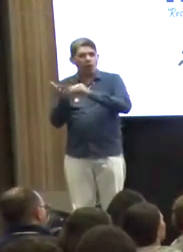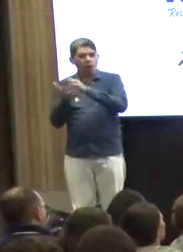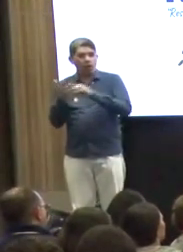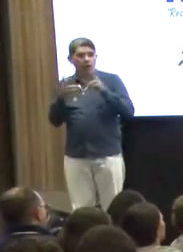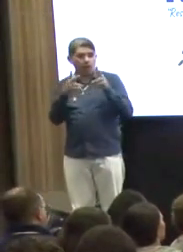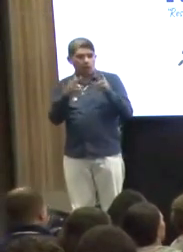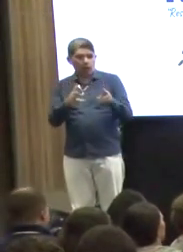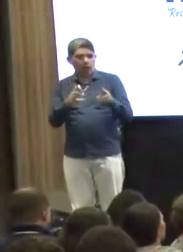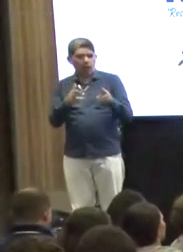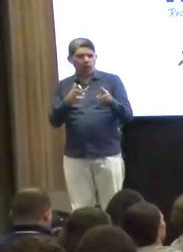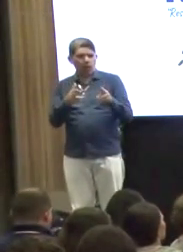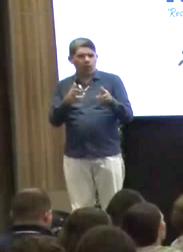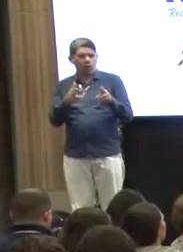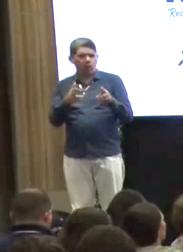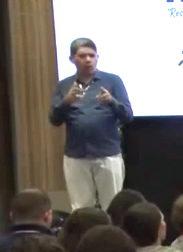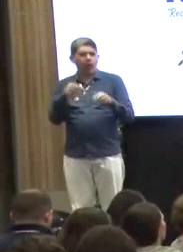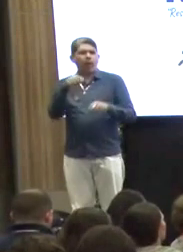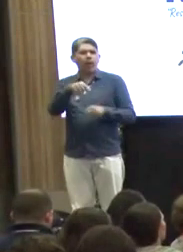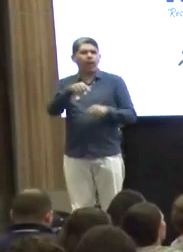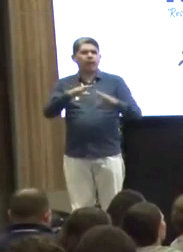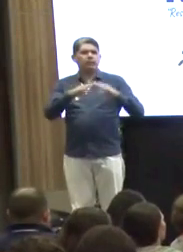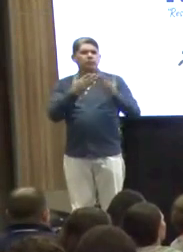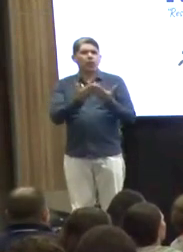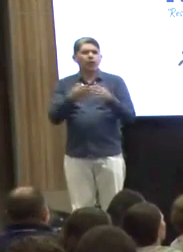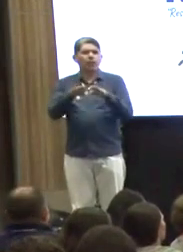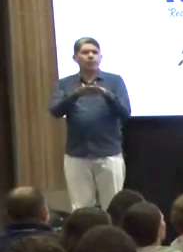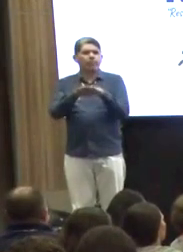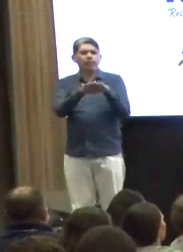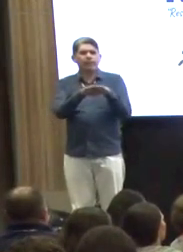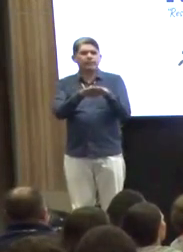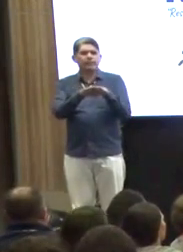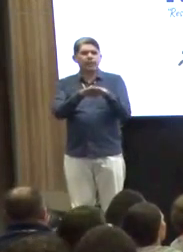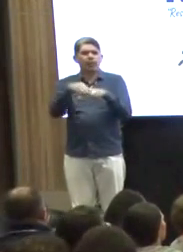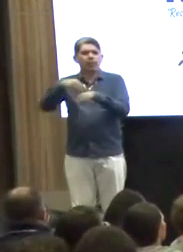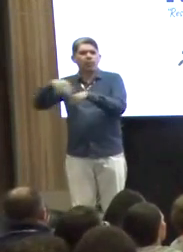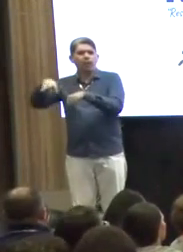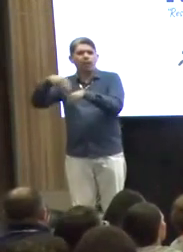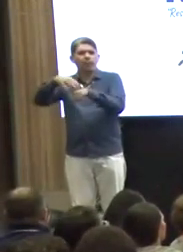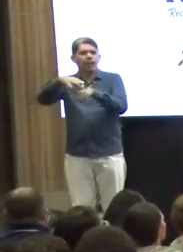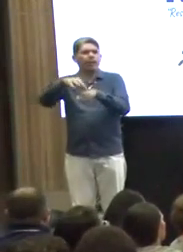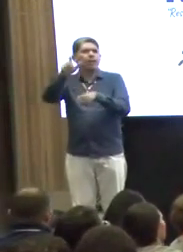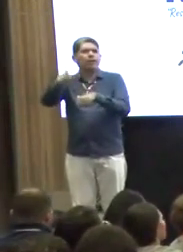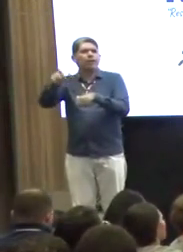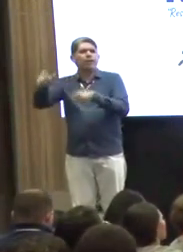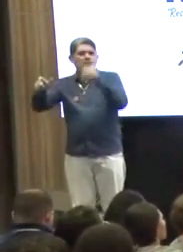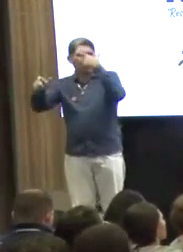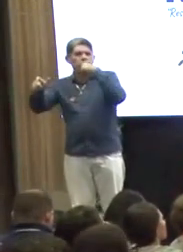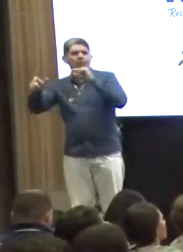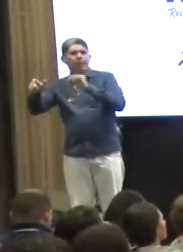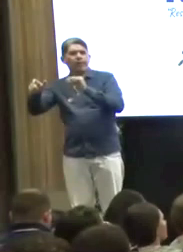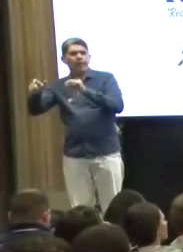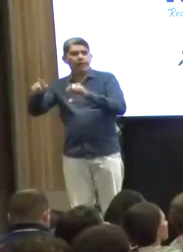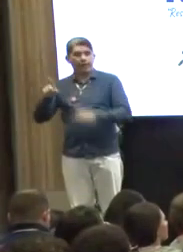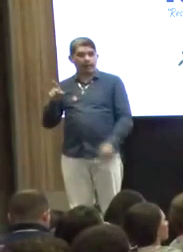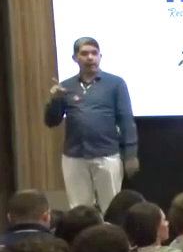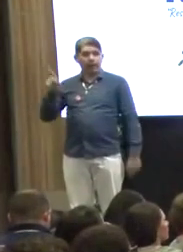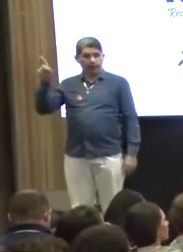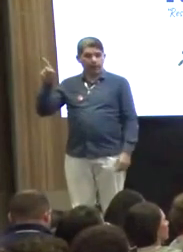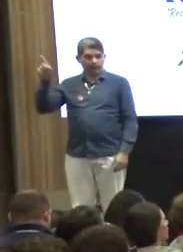de dizer para quem cabe o padrão da escola, para quem cabe o padrão da universidade. Nós vemos isso muito lá no SERES, quando muitos